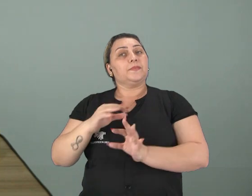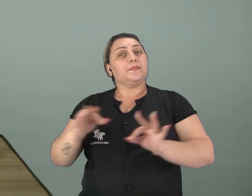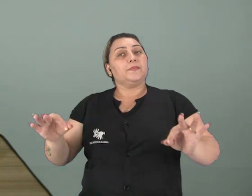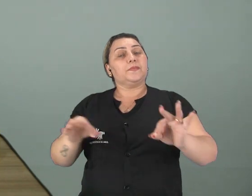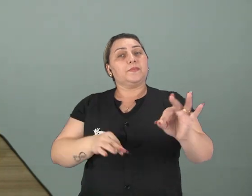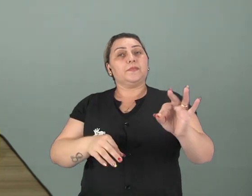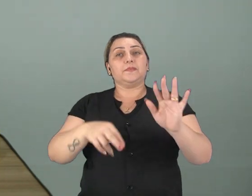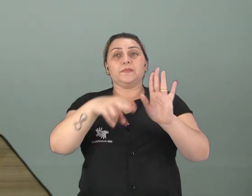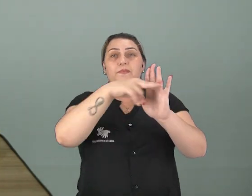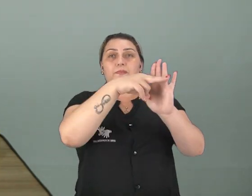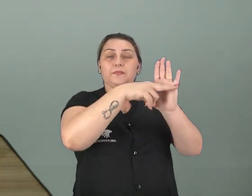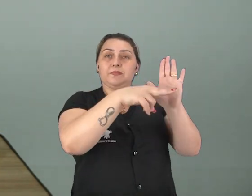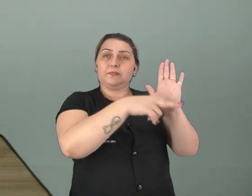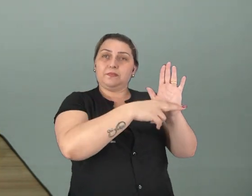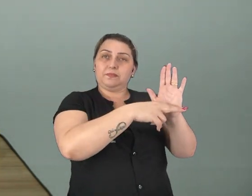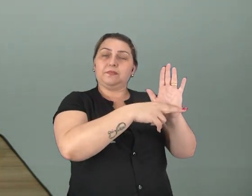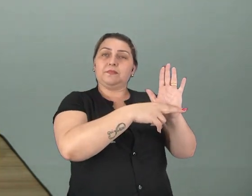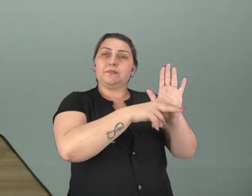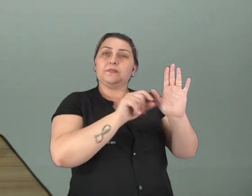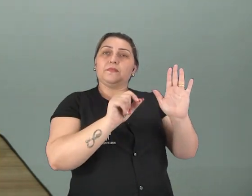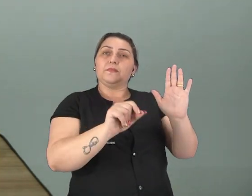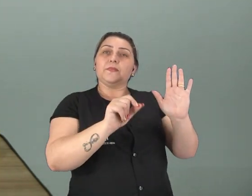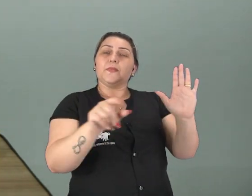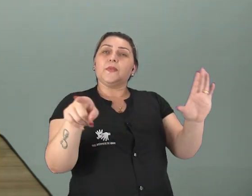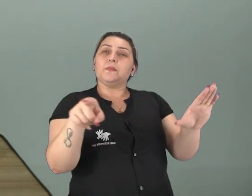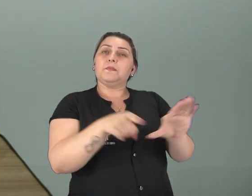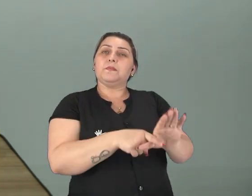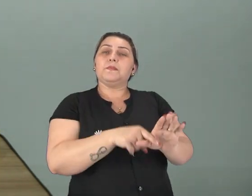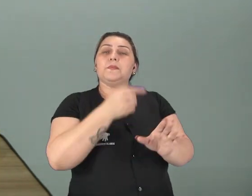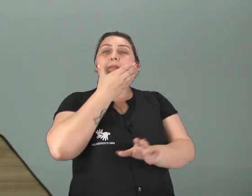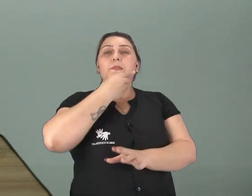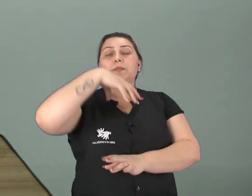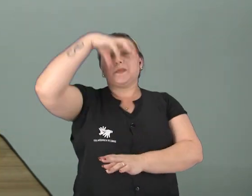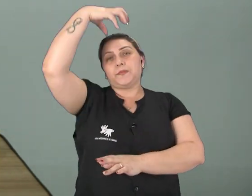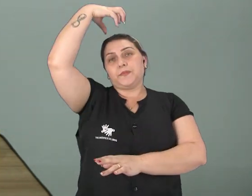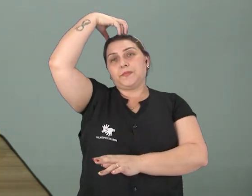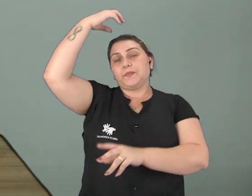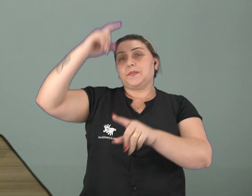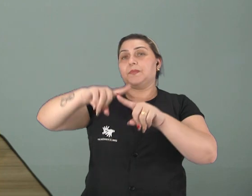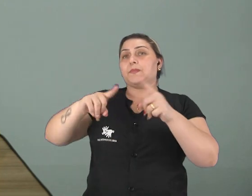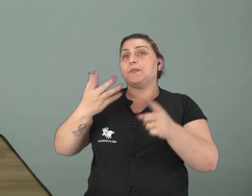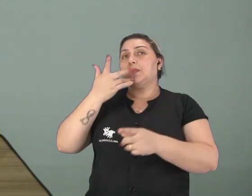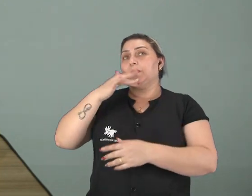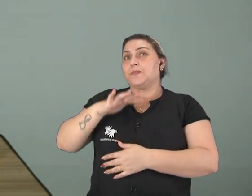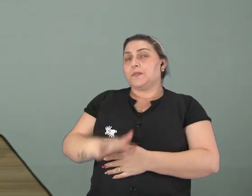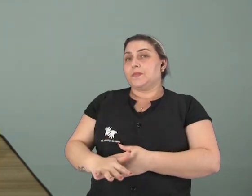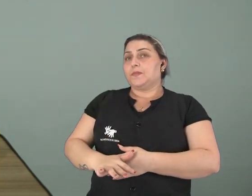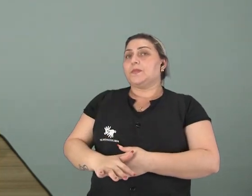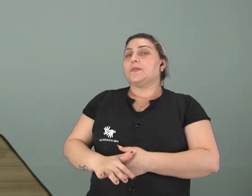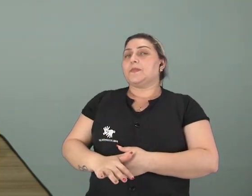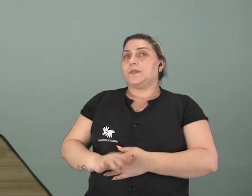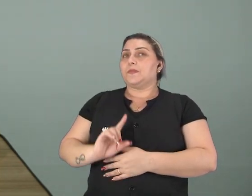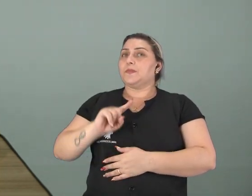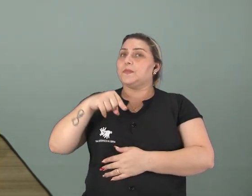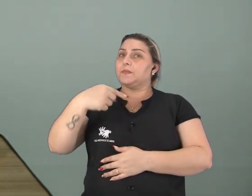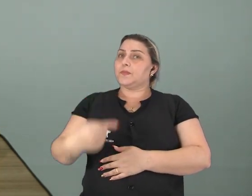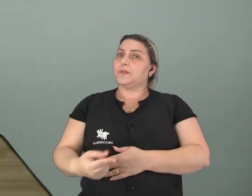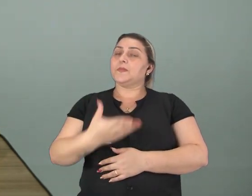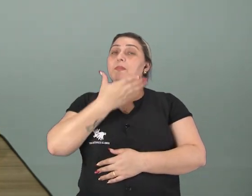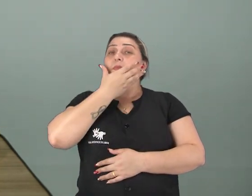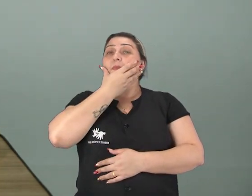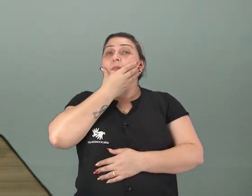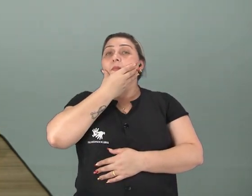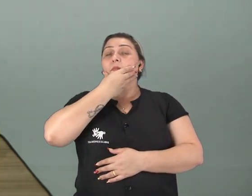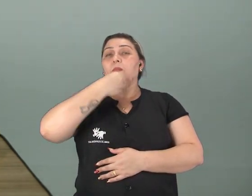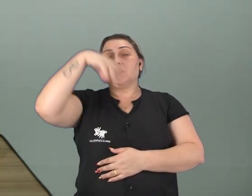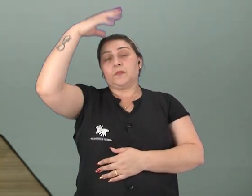medida padronizada. A medida era o quê? O pé do rei. Mas, crianças, com o passar do tempo, esse rei